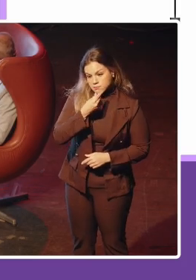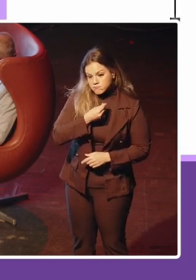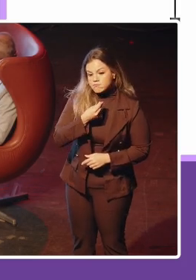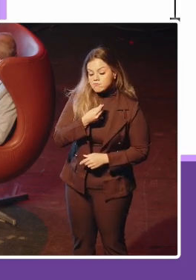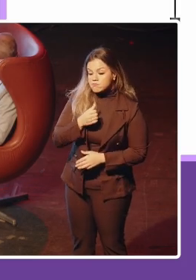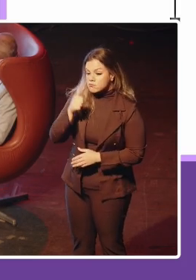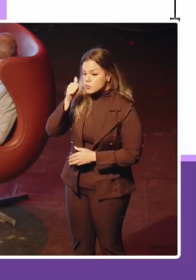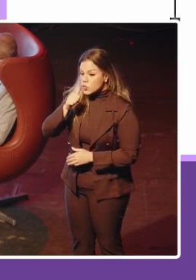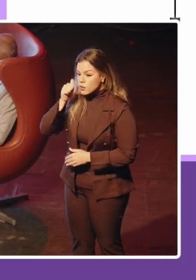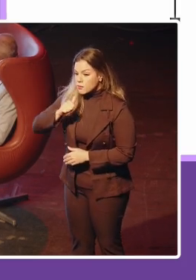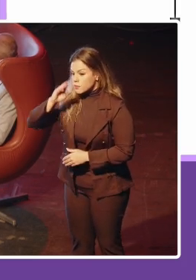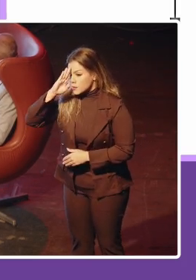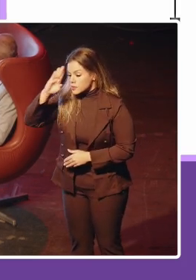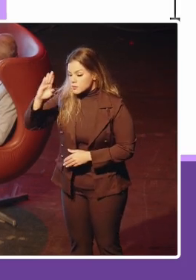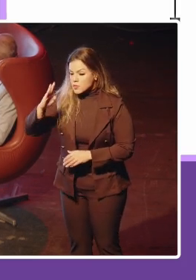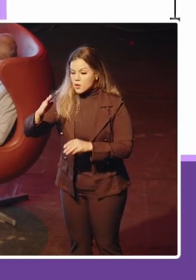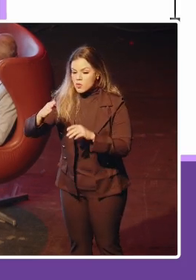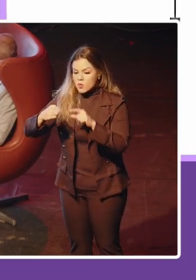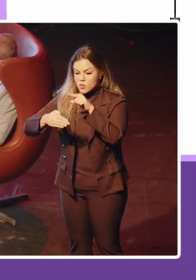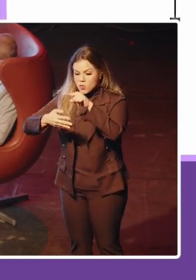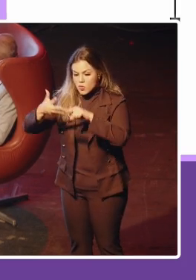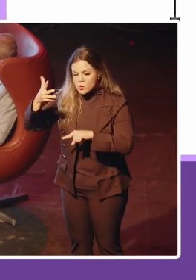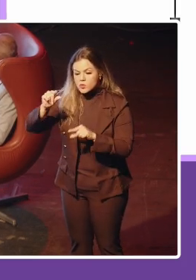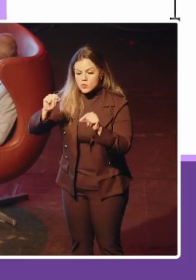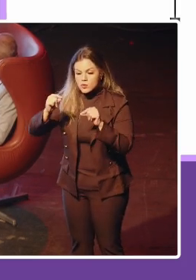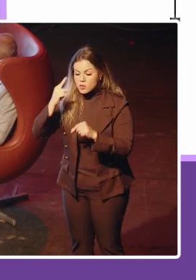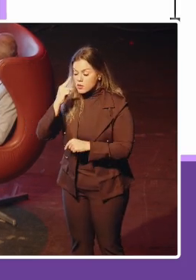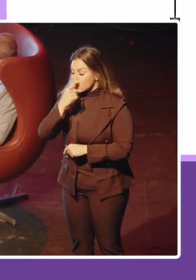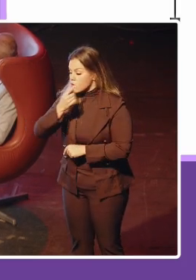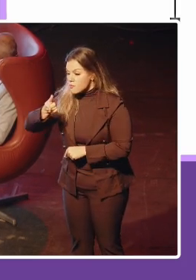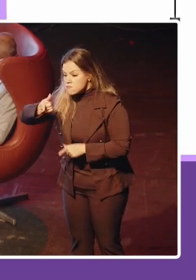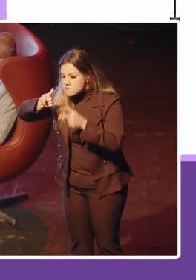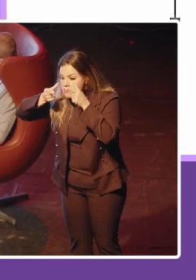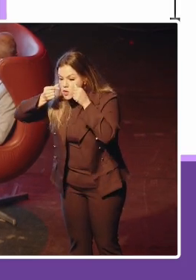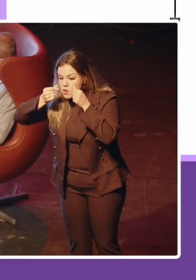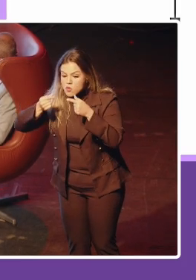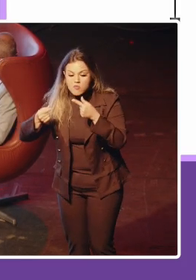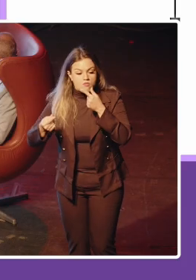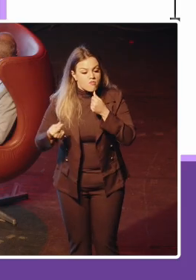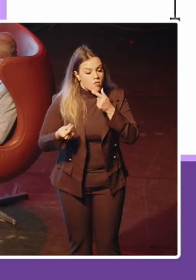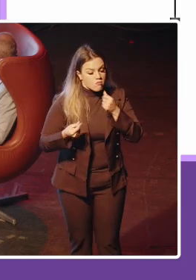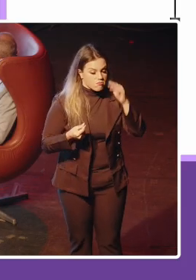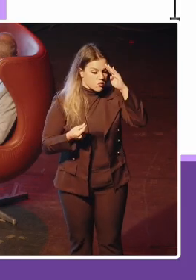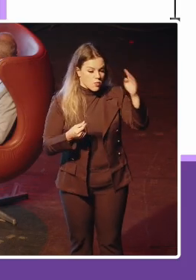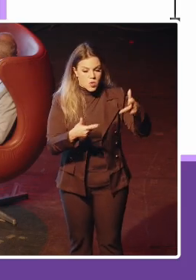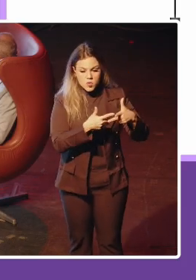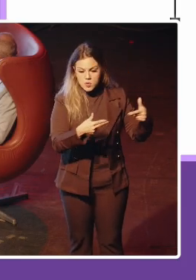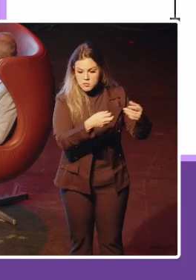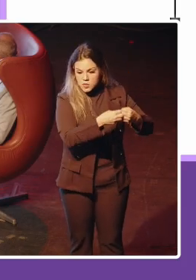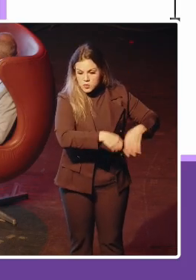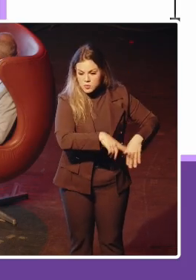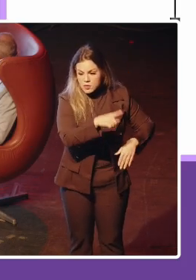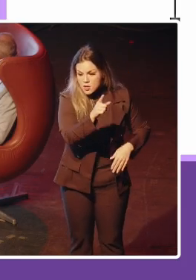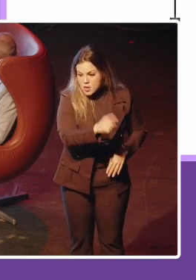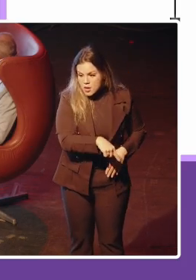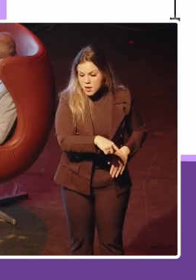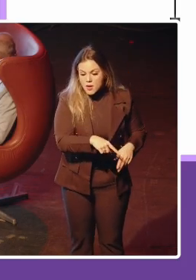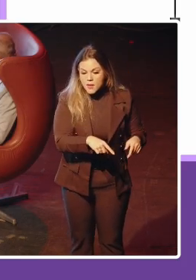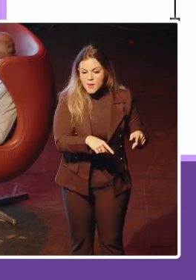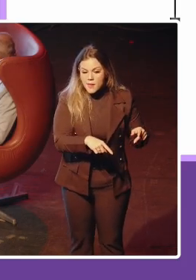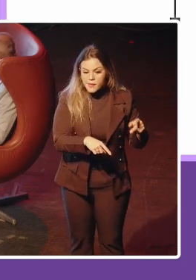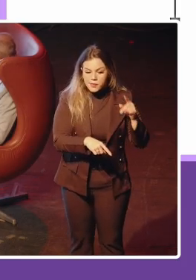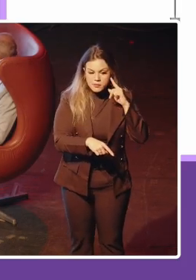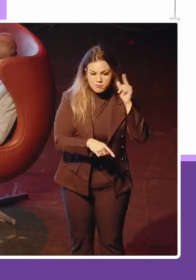na mulher o principal fator de risco é perda visual, no homem o principal fator potencial de prevenção seria a baixa